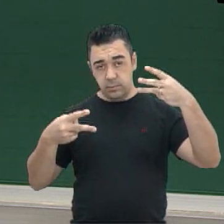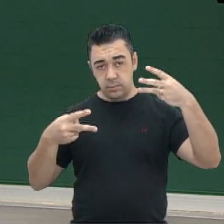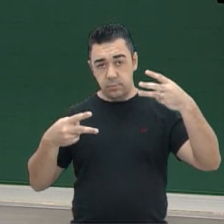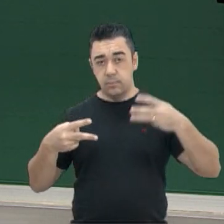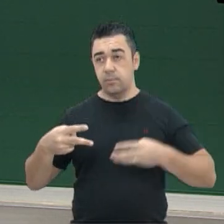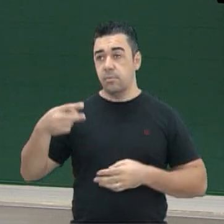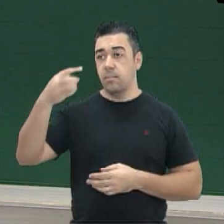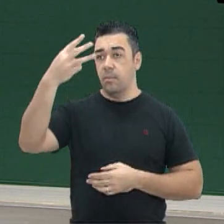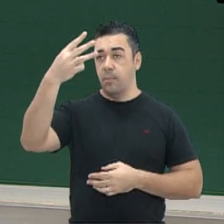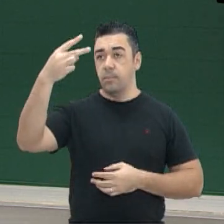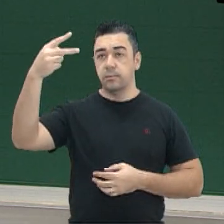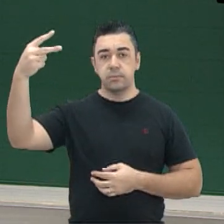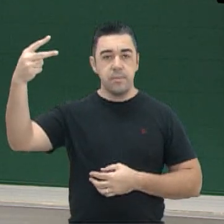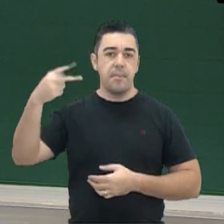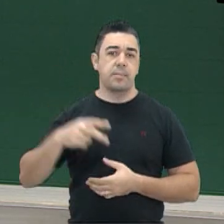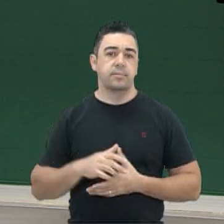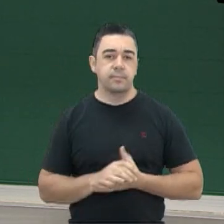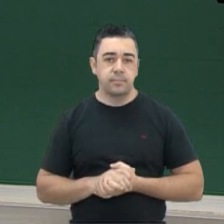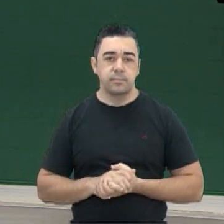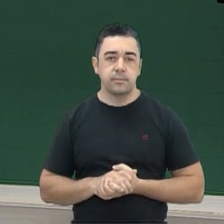mais 2